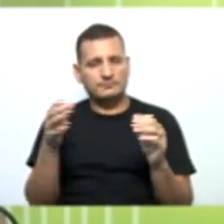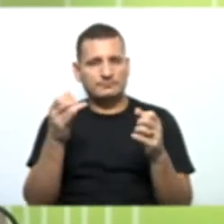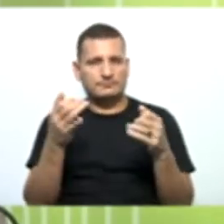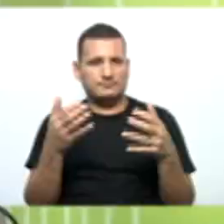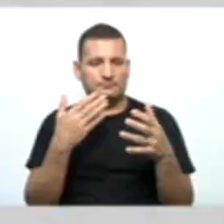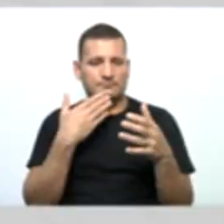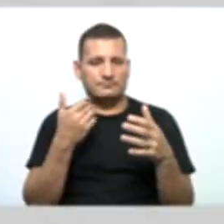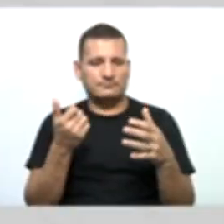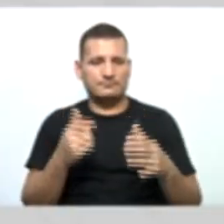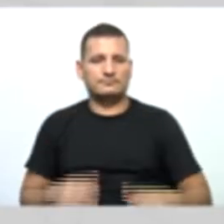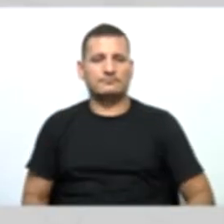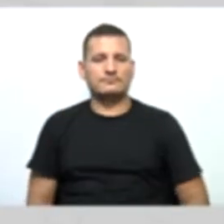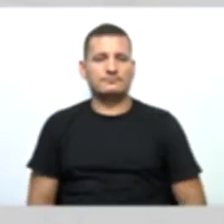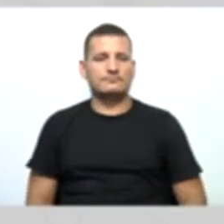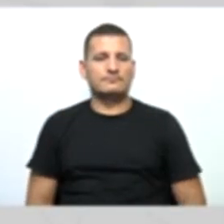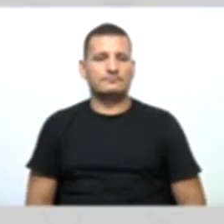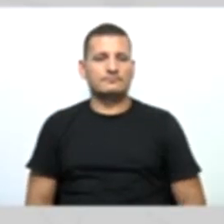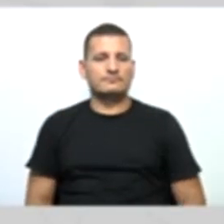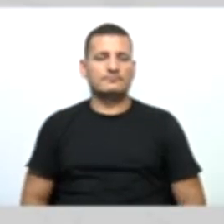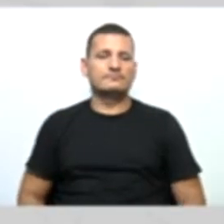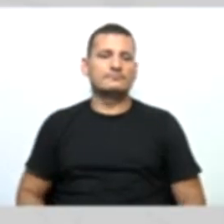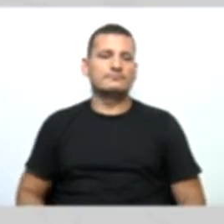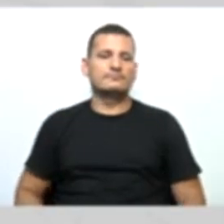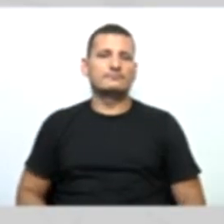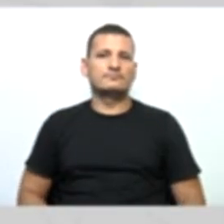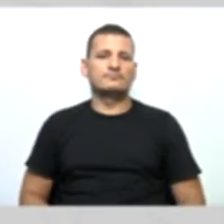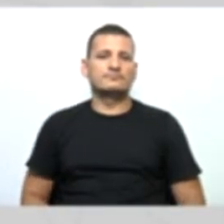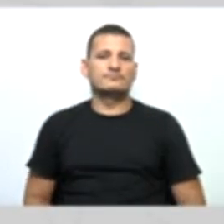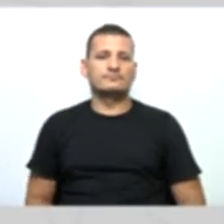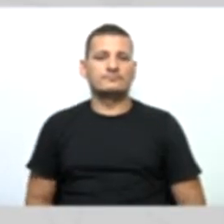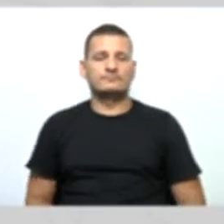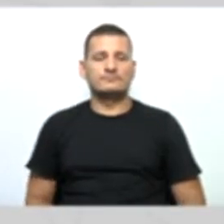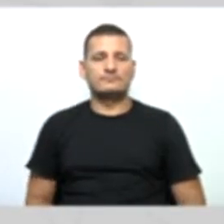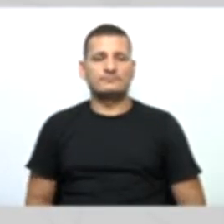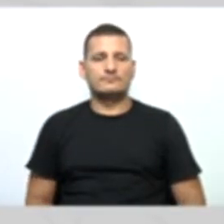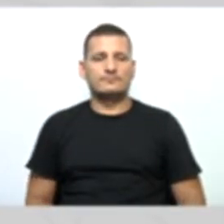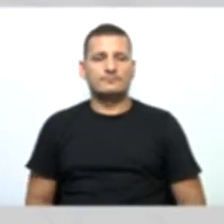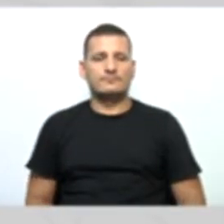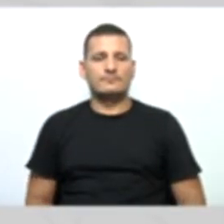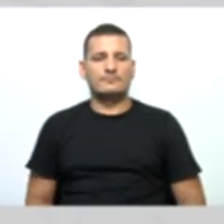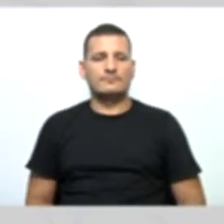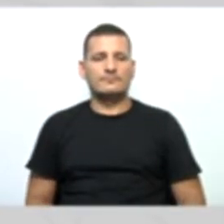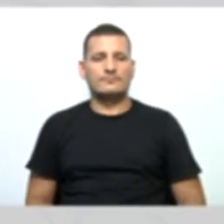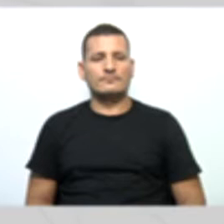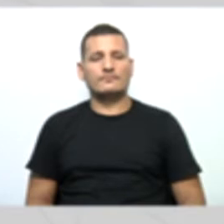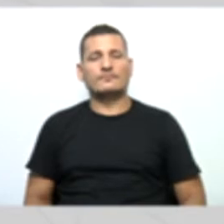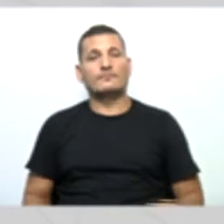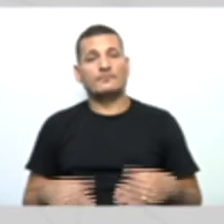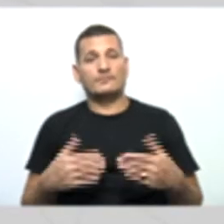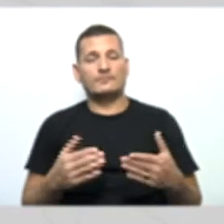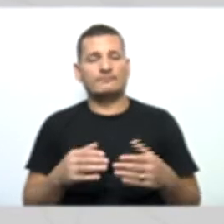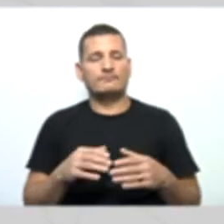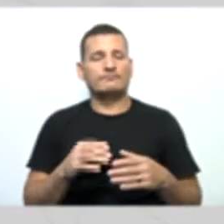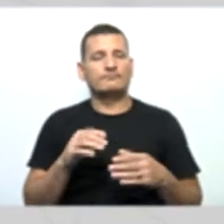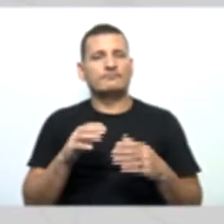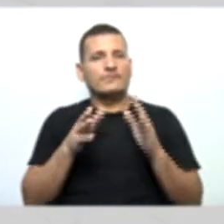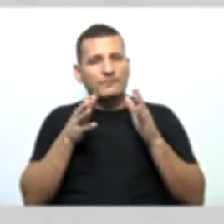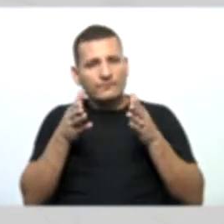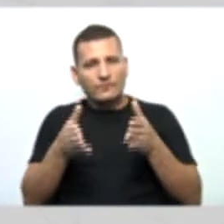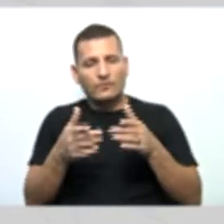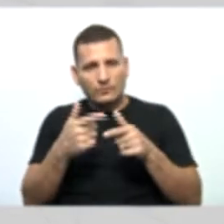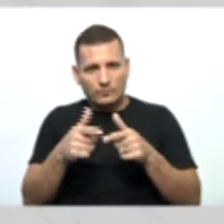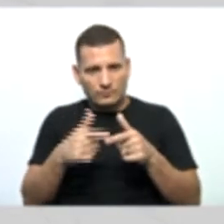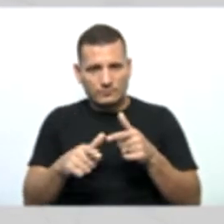certo? Continuando aqui, a gente tem que ter o quê? Os paradigmas, né? Orientado a